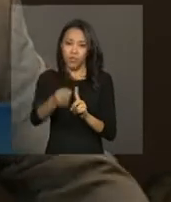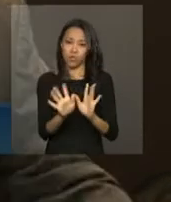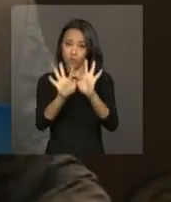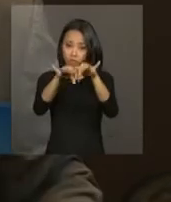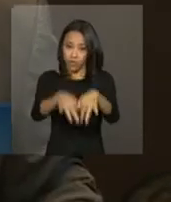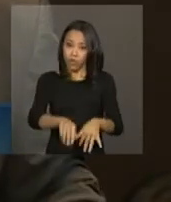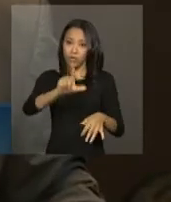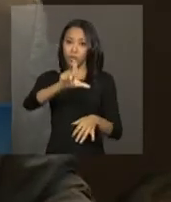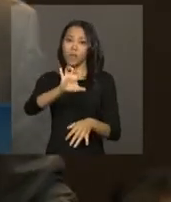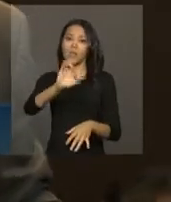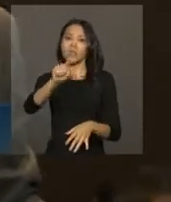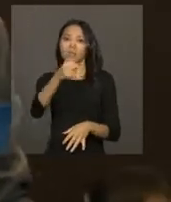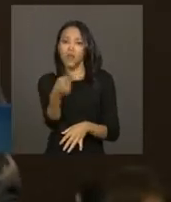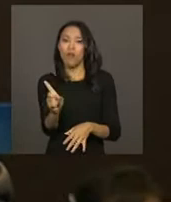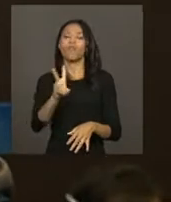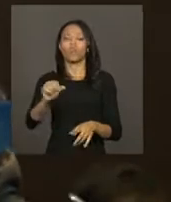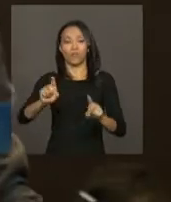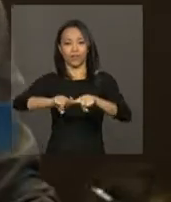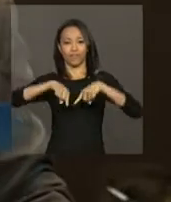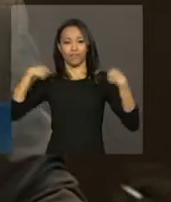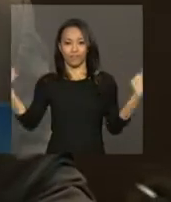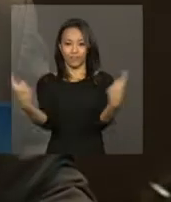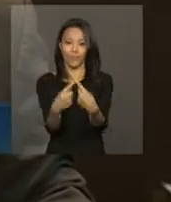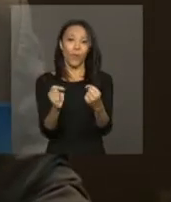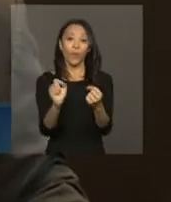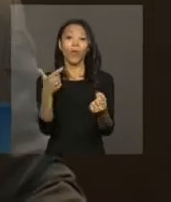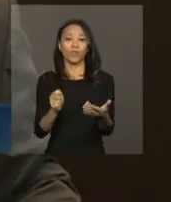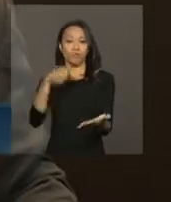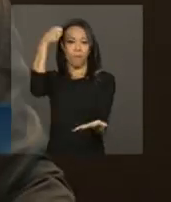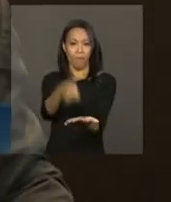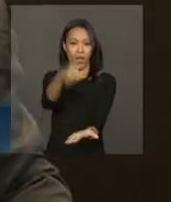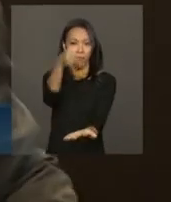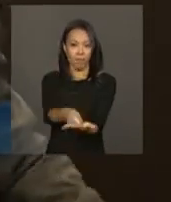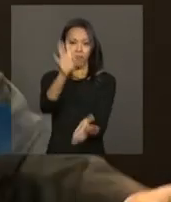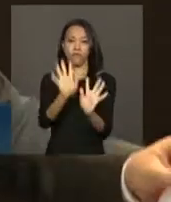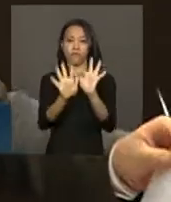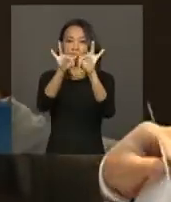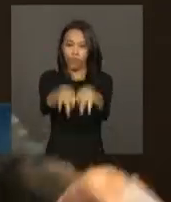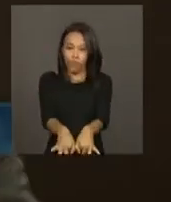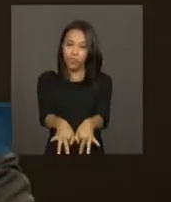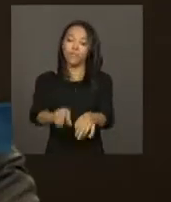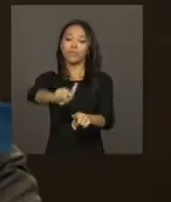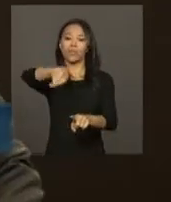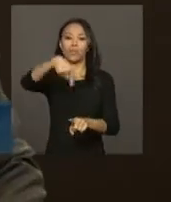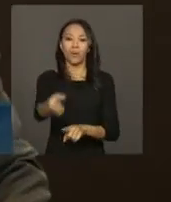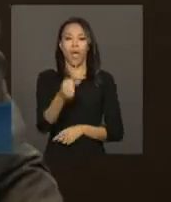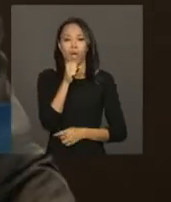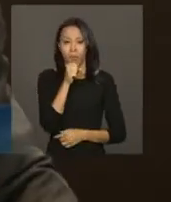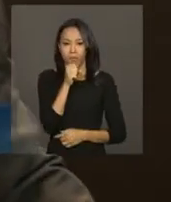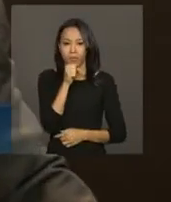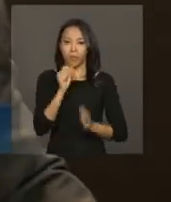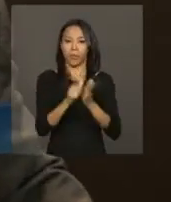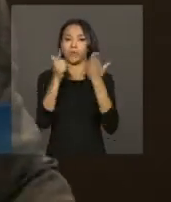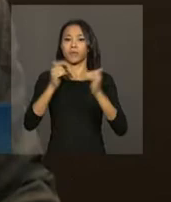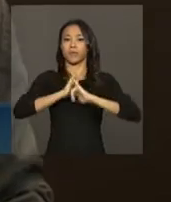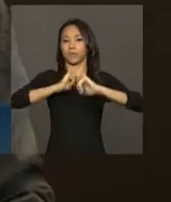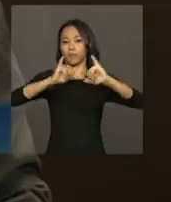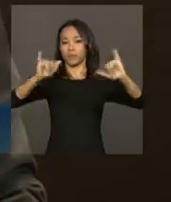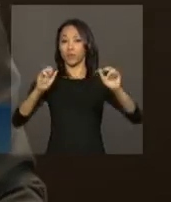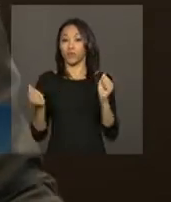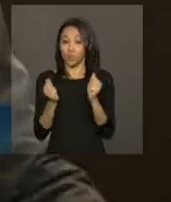leilão será realizada a cerimônia de batida de martelo em seguida será realizada a coletiva de imprensa junto à